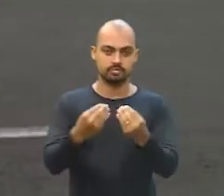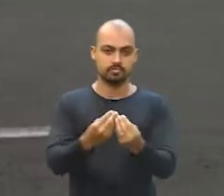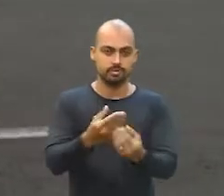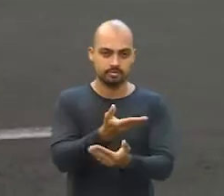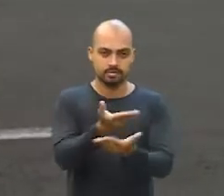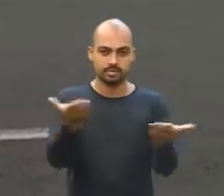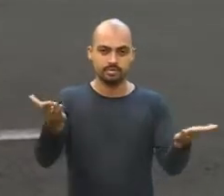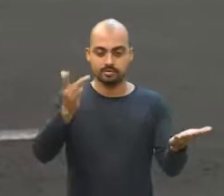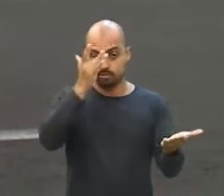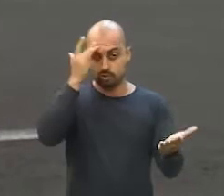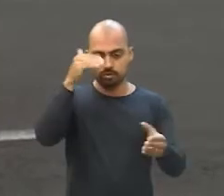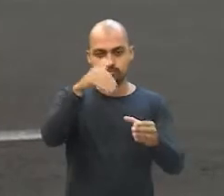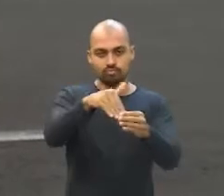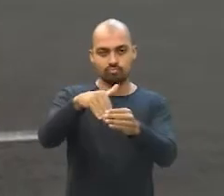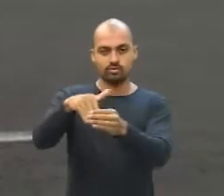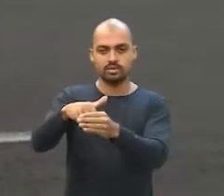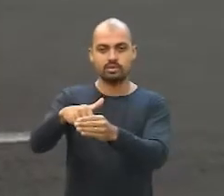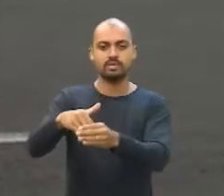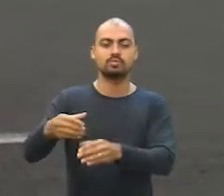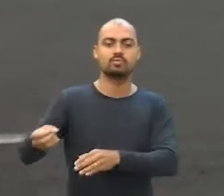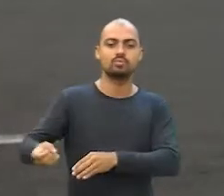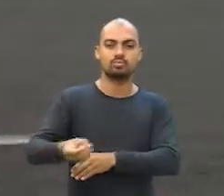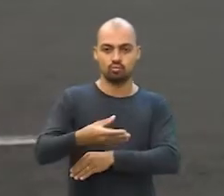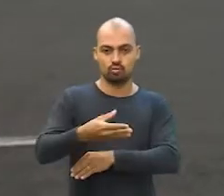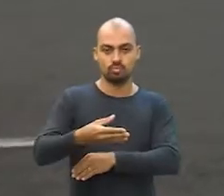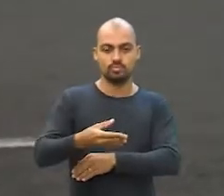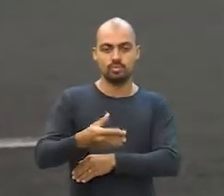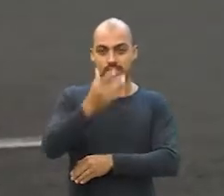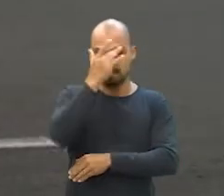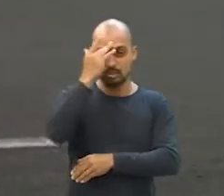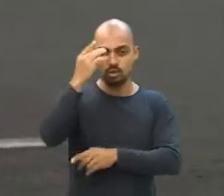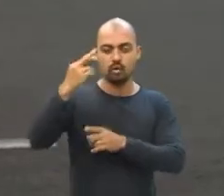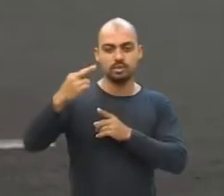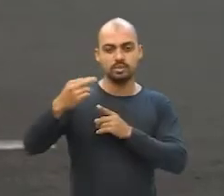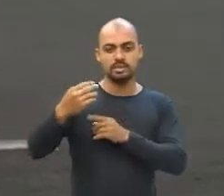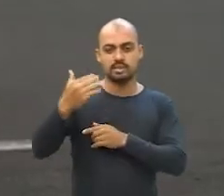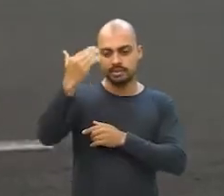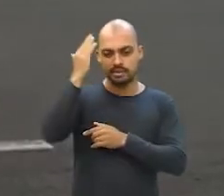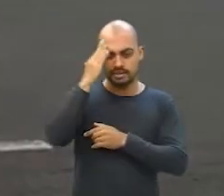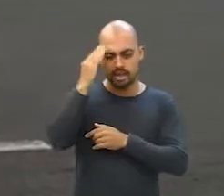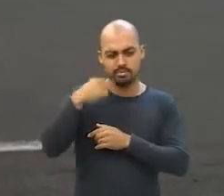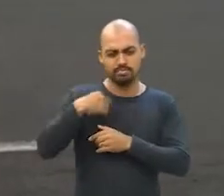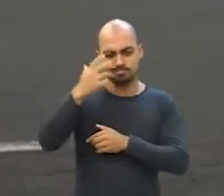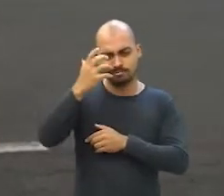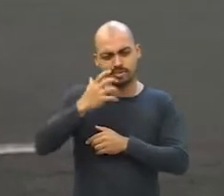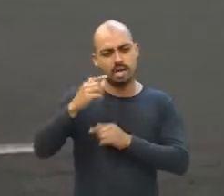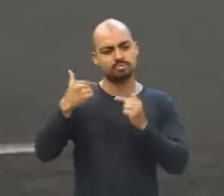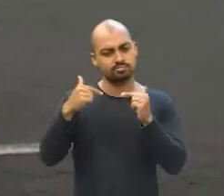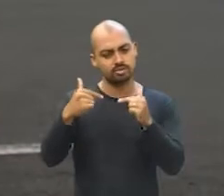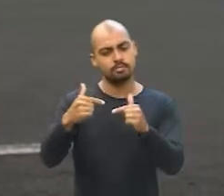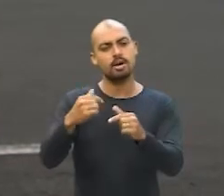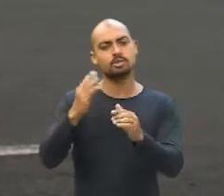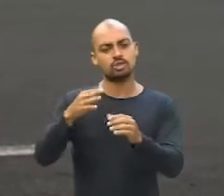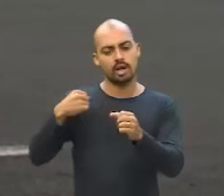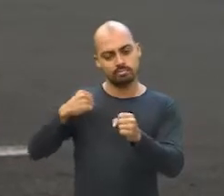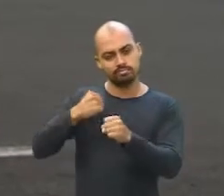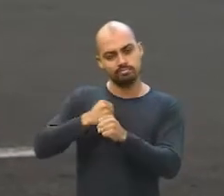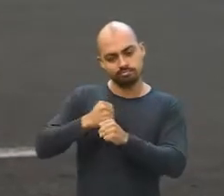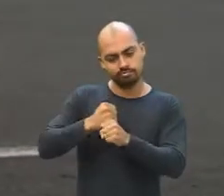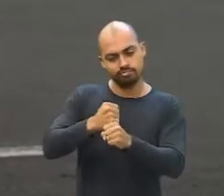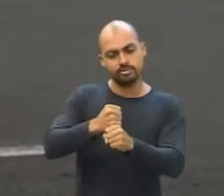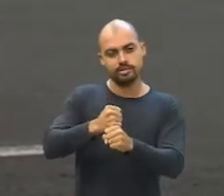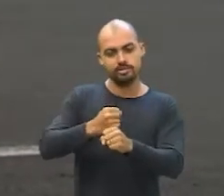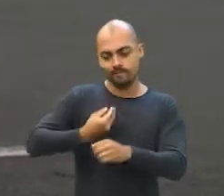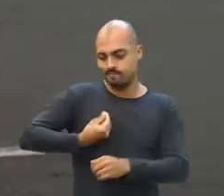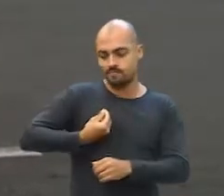mim um novo mandato na Câmara Municipal de Campinas. É o reconhecimento de um trabalho sério realizado nos últimos anos em defesa